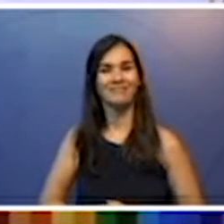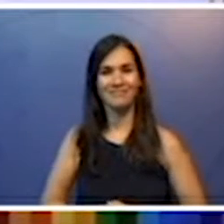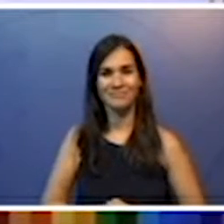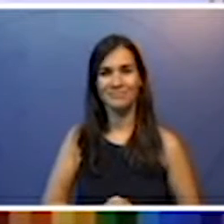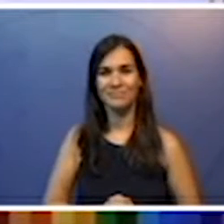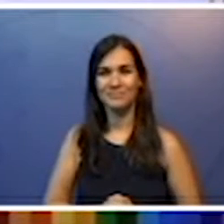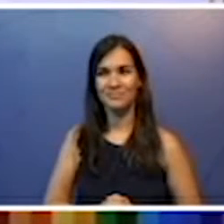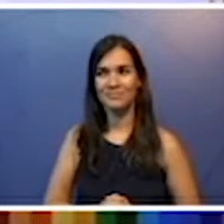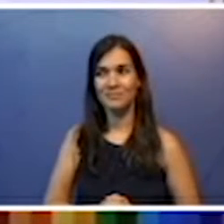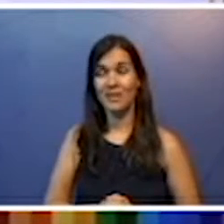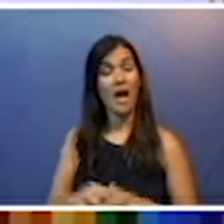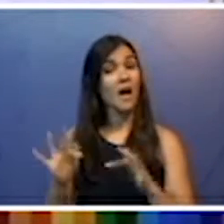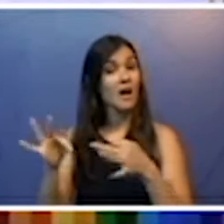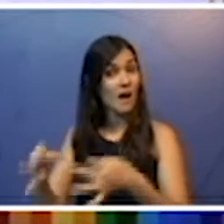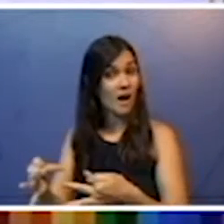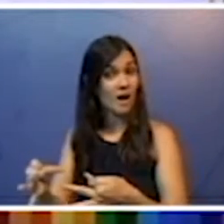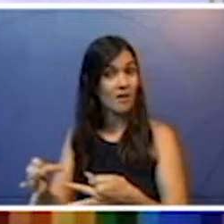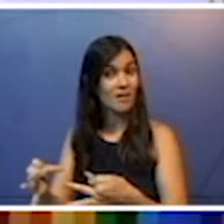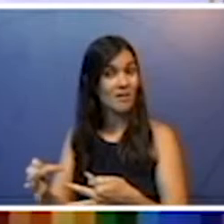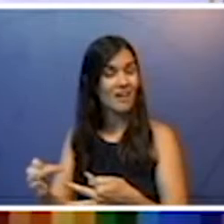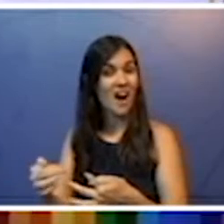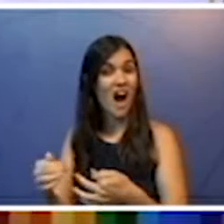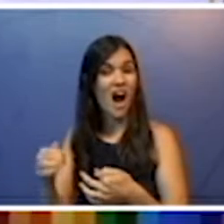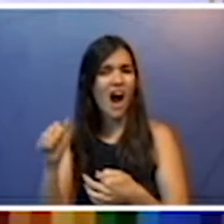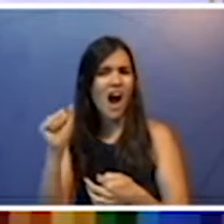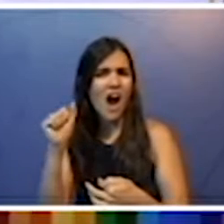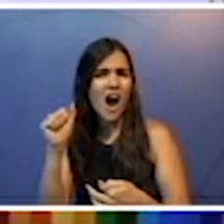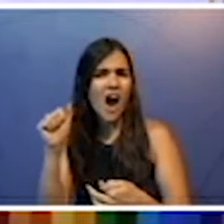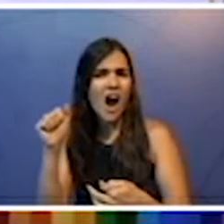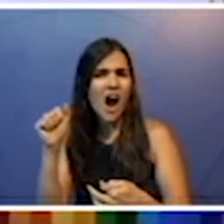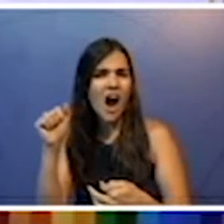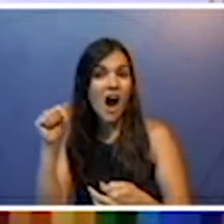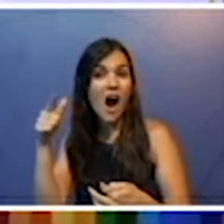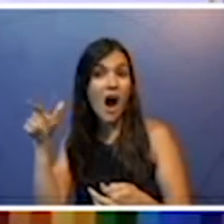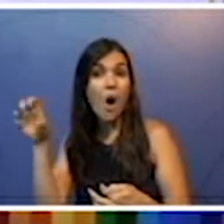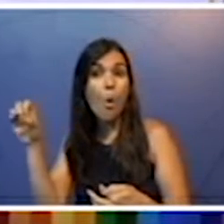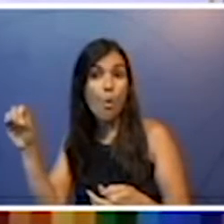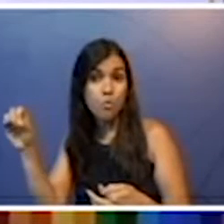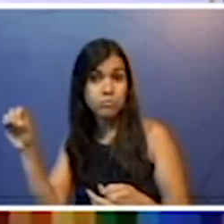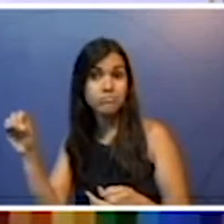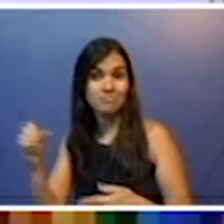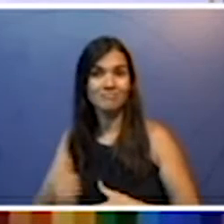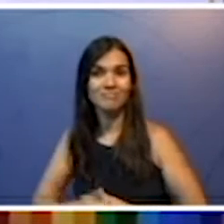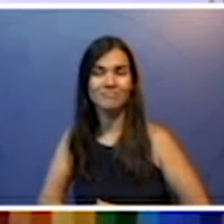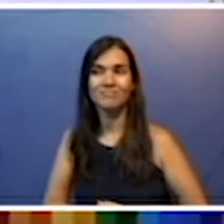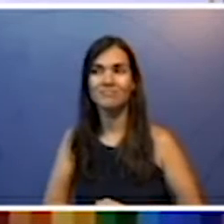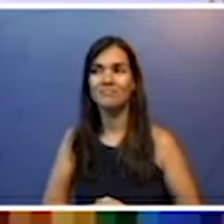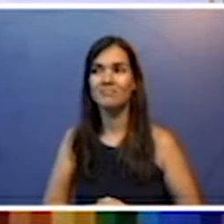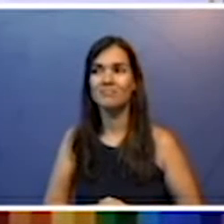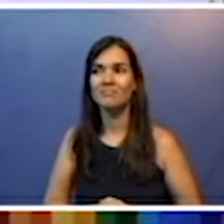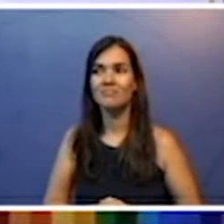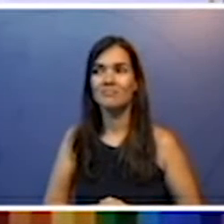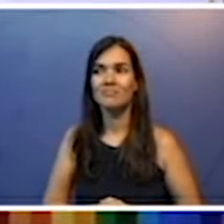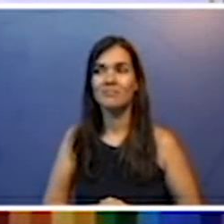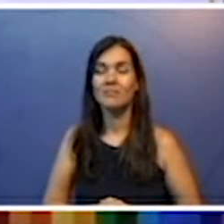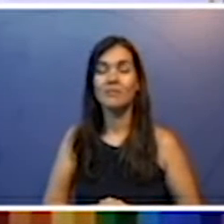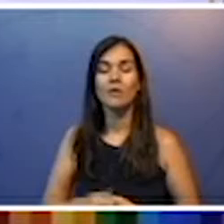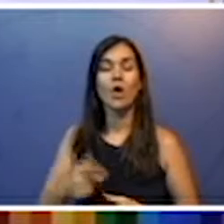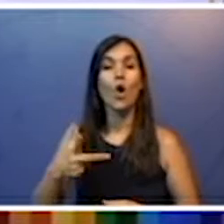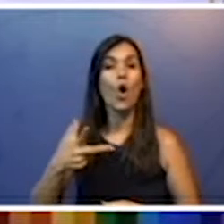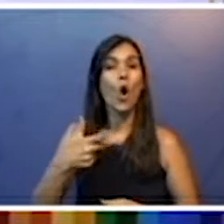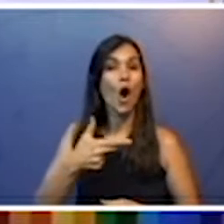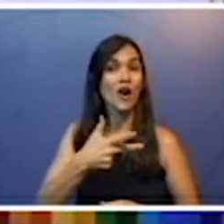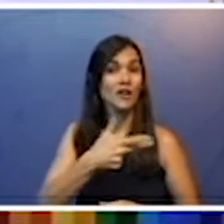amigão, termina com ão. Olha aqui, amarelinho. Agora aqui a palavra